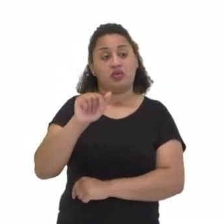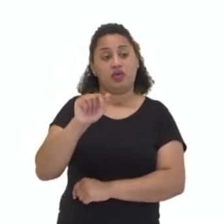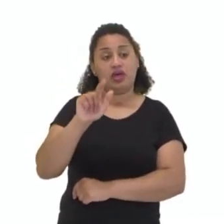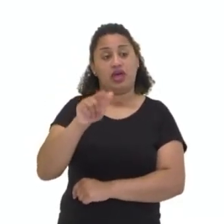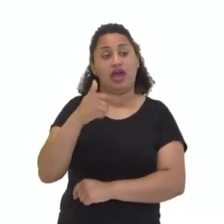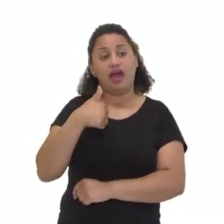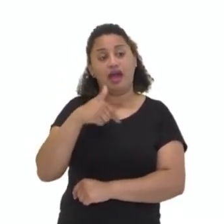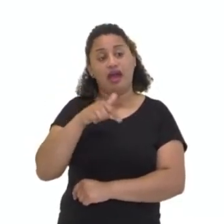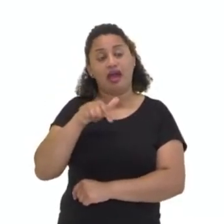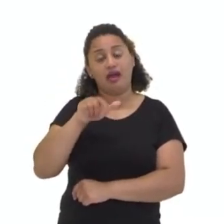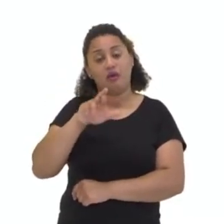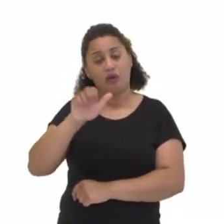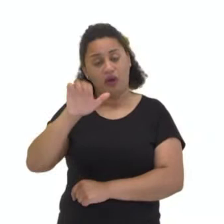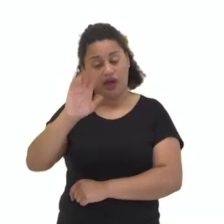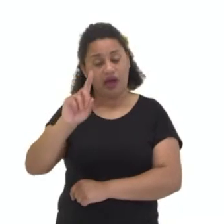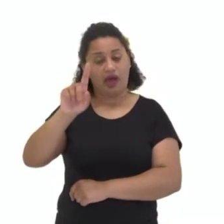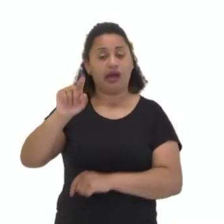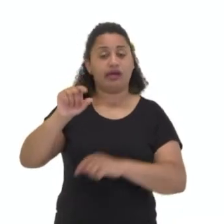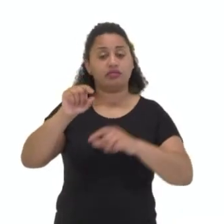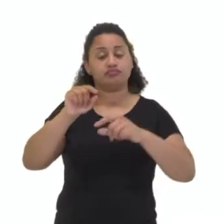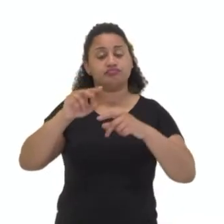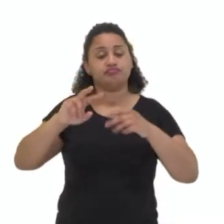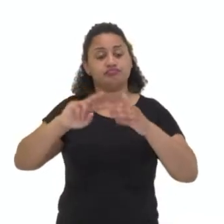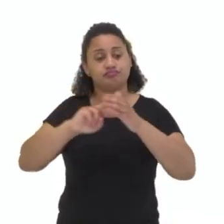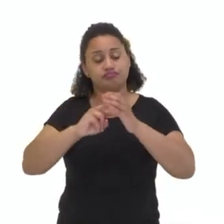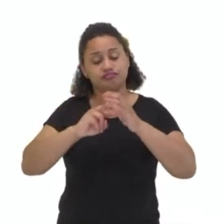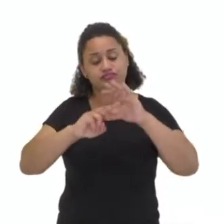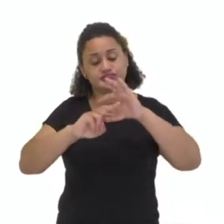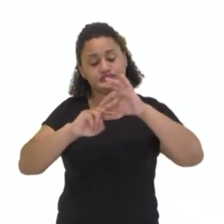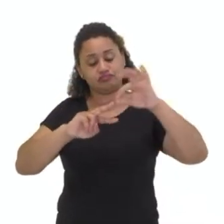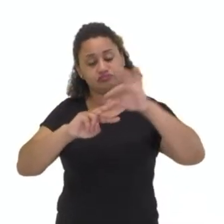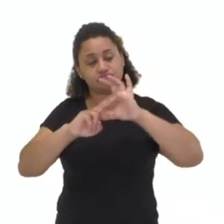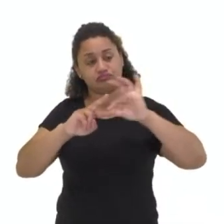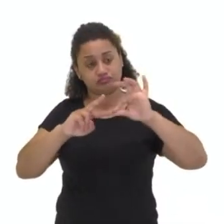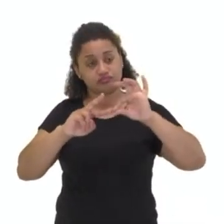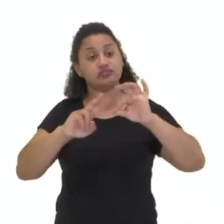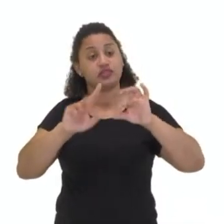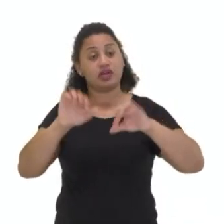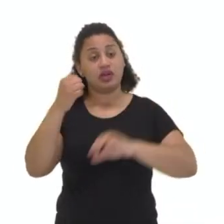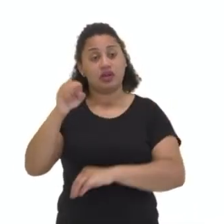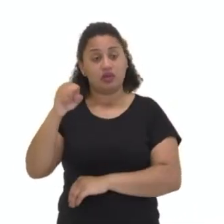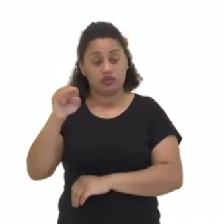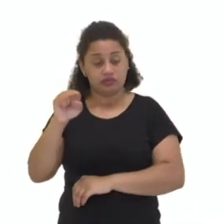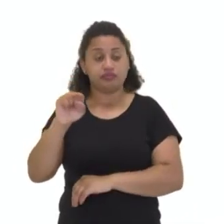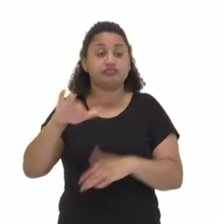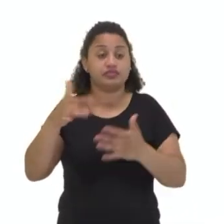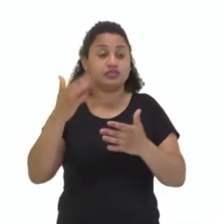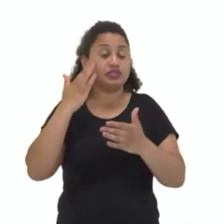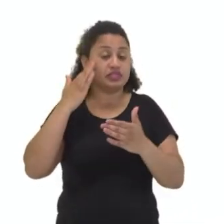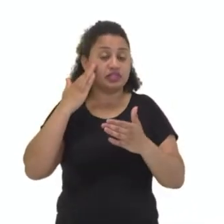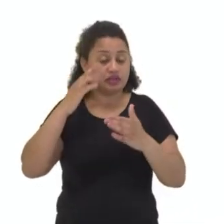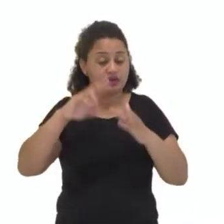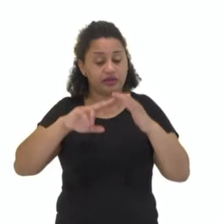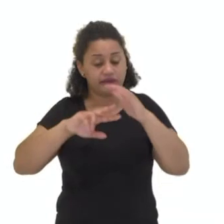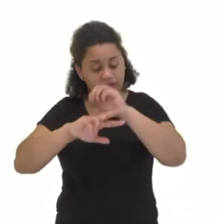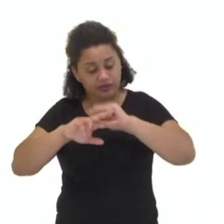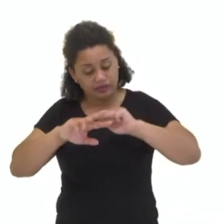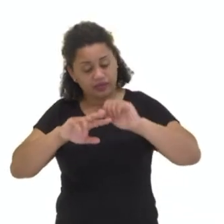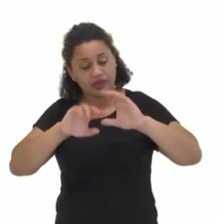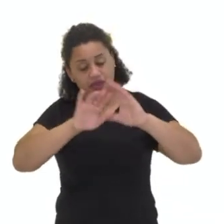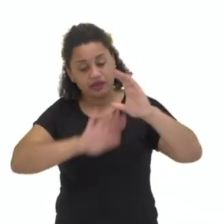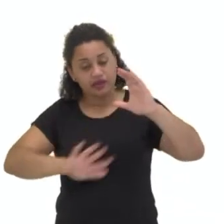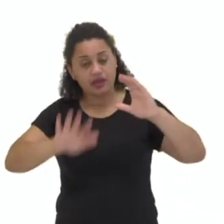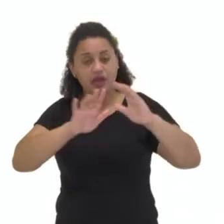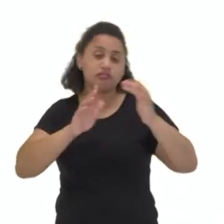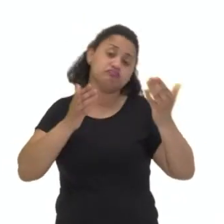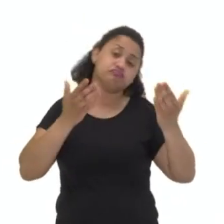o raio é 8 centímetros. Sabendo que a área do setor e a área do círculo são proporcionais,